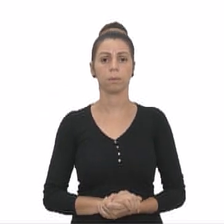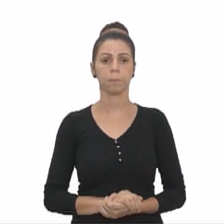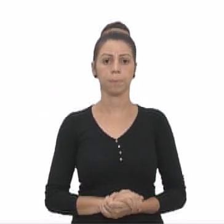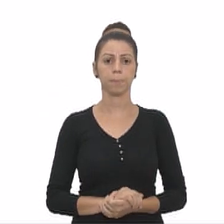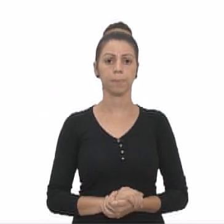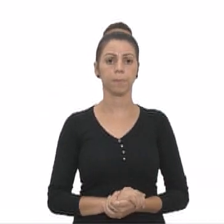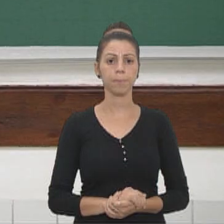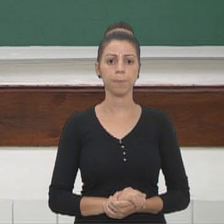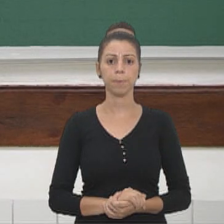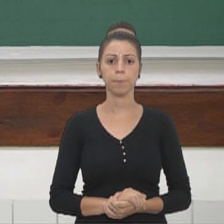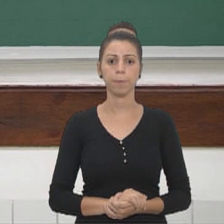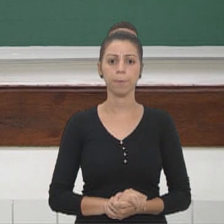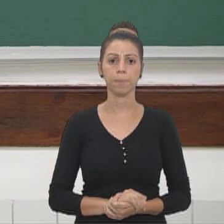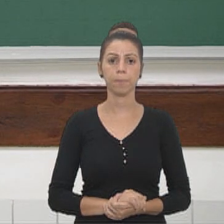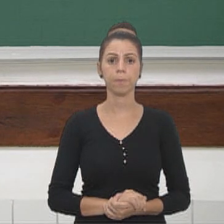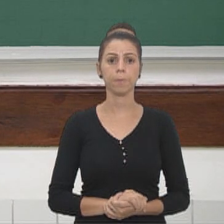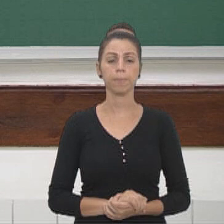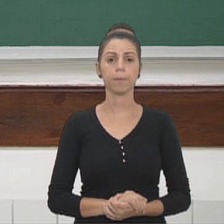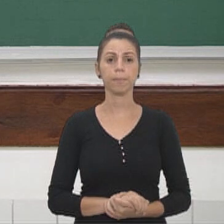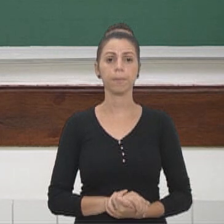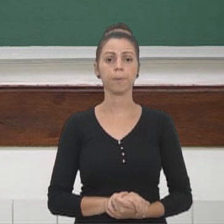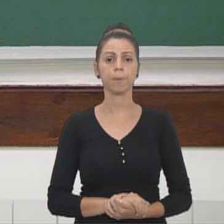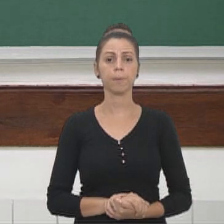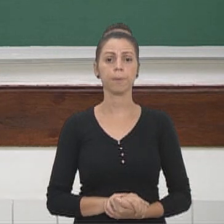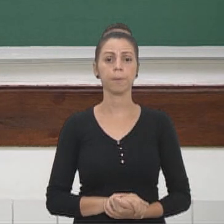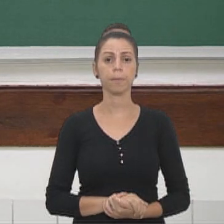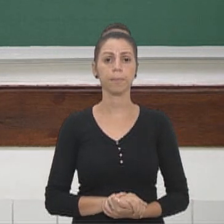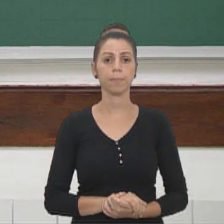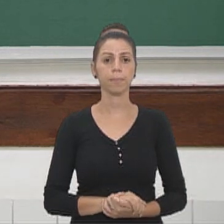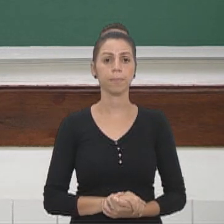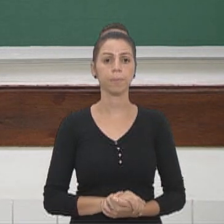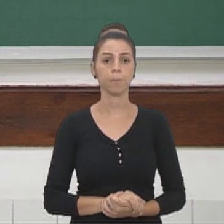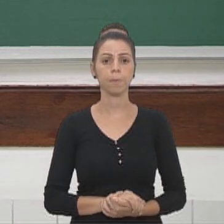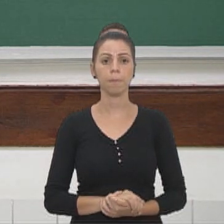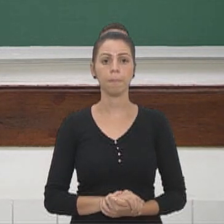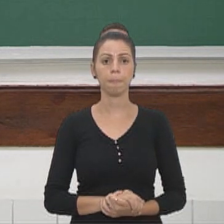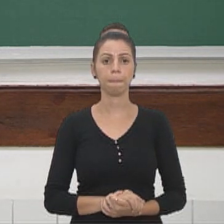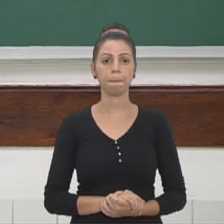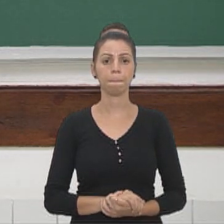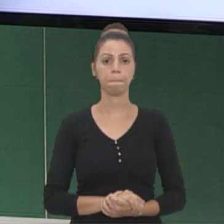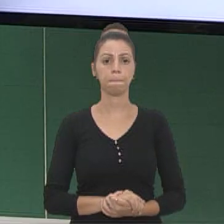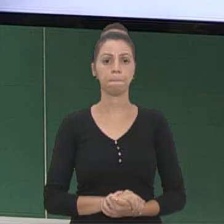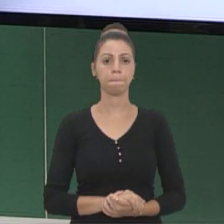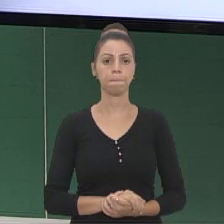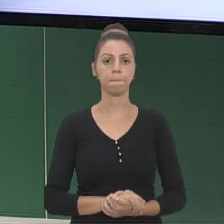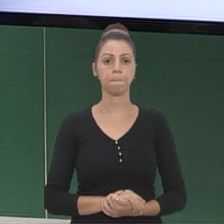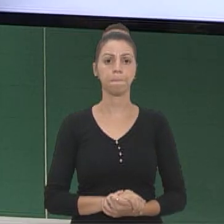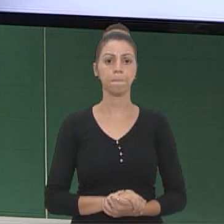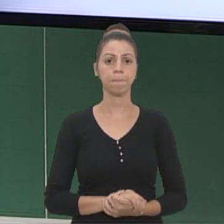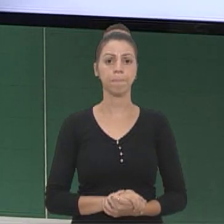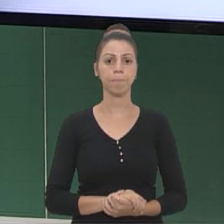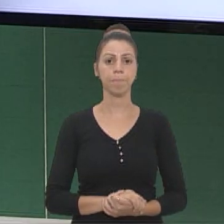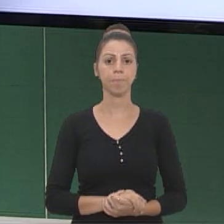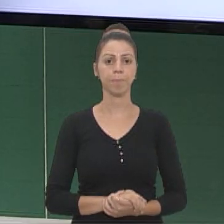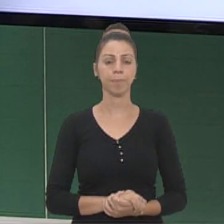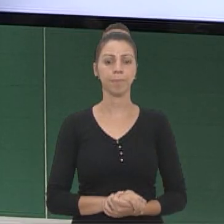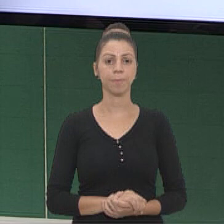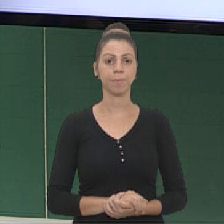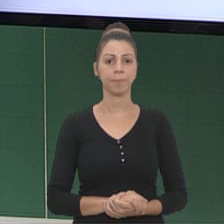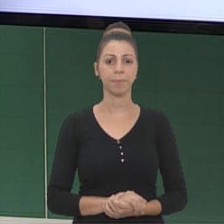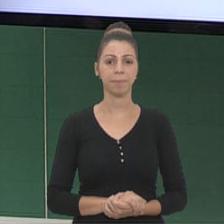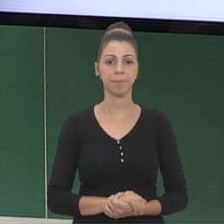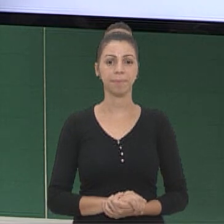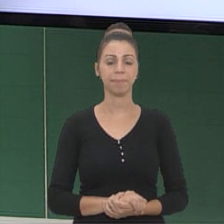músicas, diccionarios. Las ediciones en papel serán un lujo y un placer. Contudo, os expertos, os